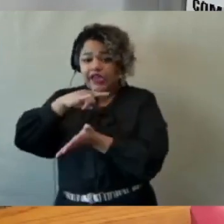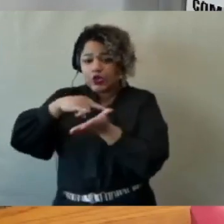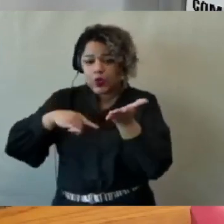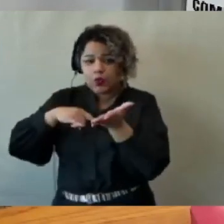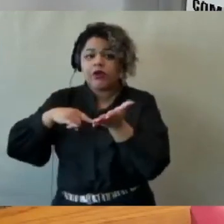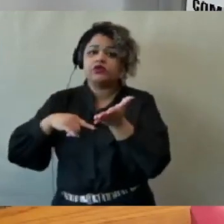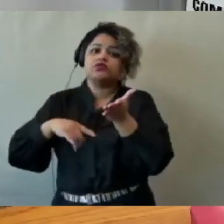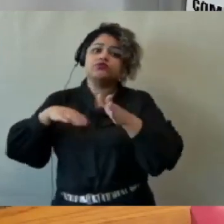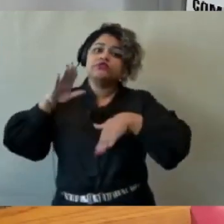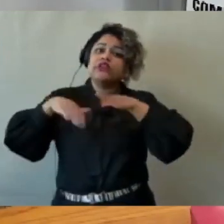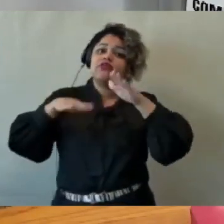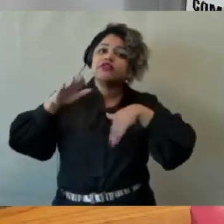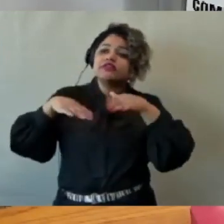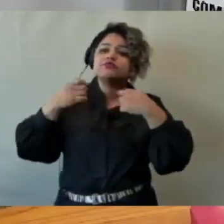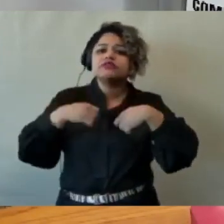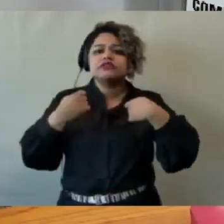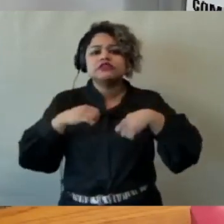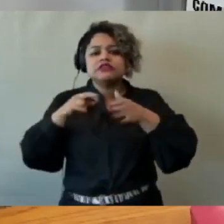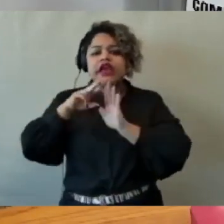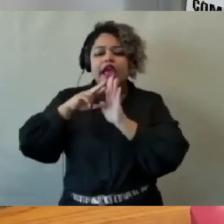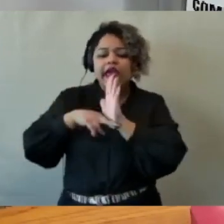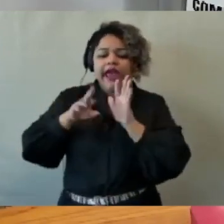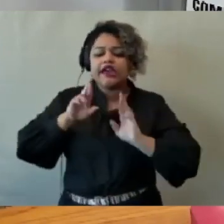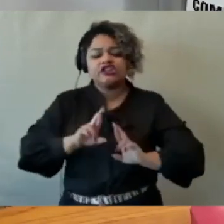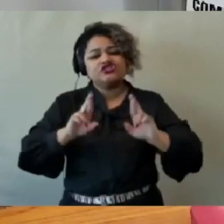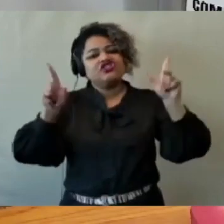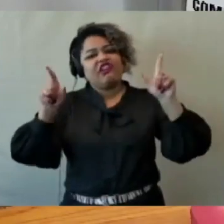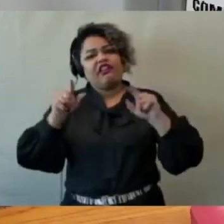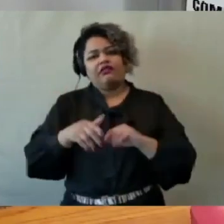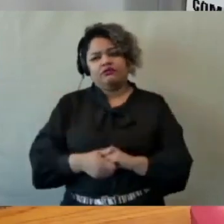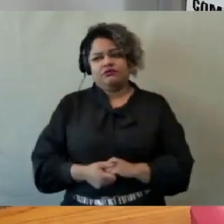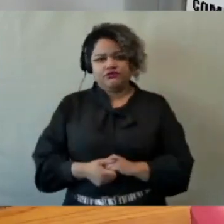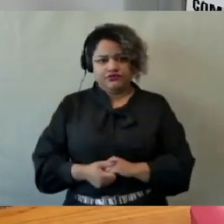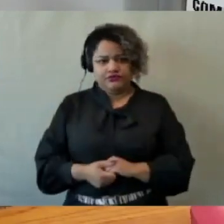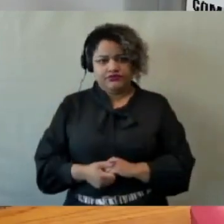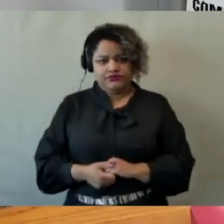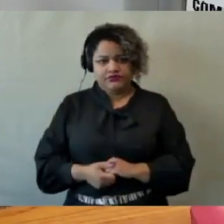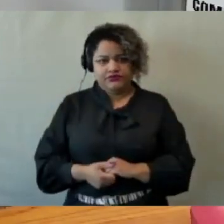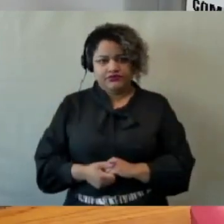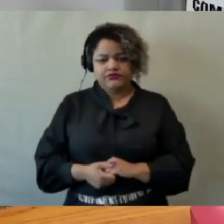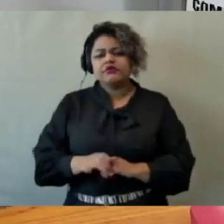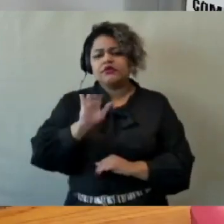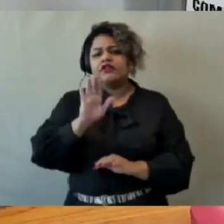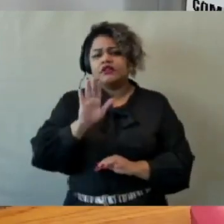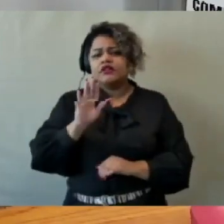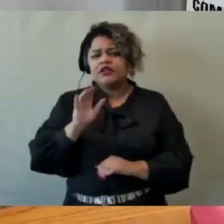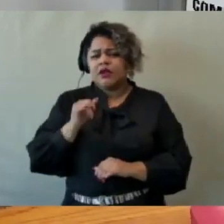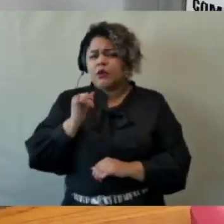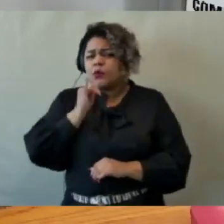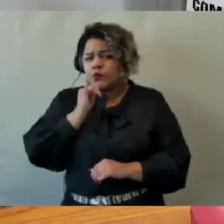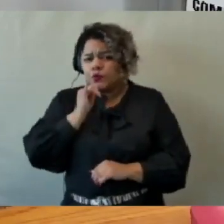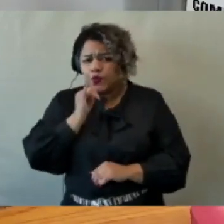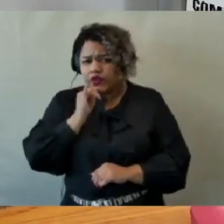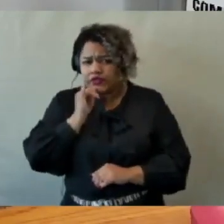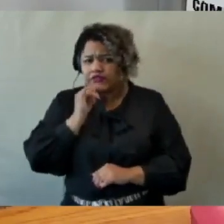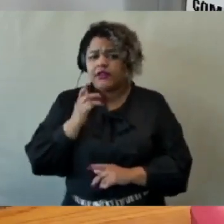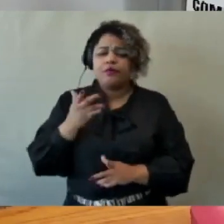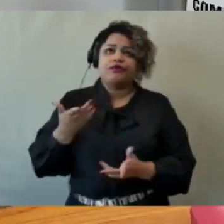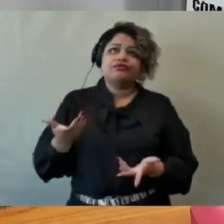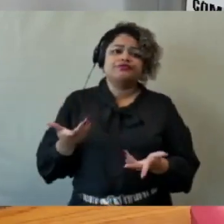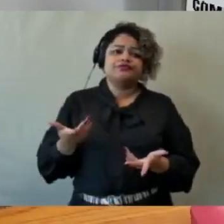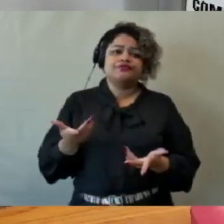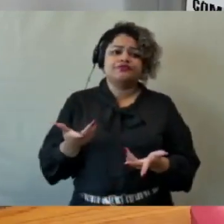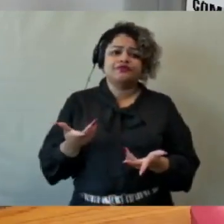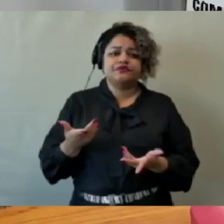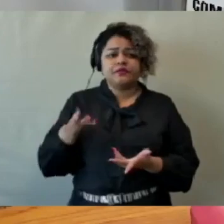uma parte, uma regra diferente, entendeu? Eu vou citar aqui só a questão de eu colocar